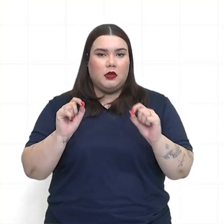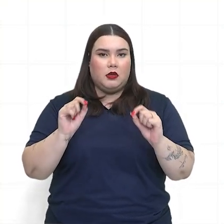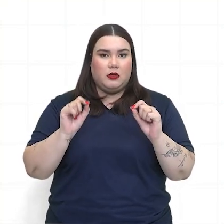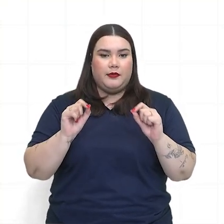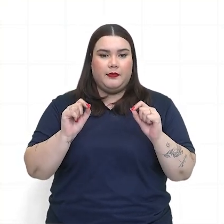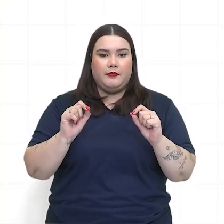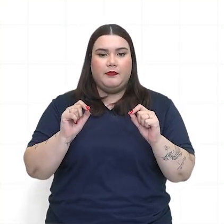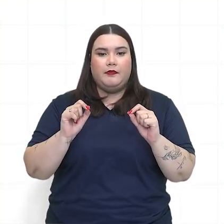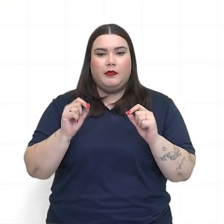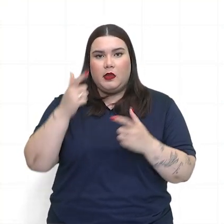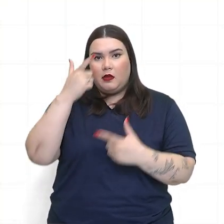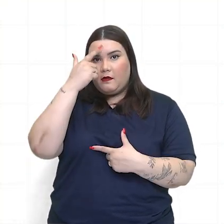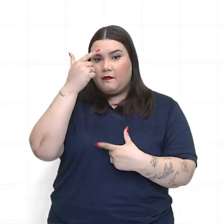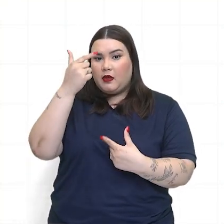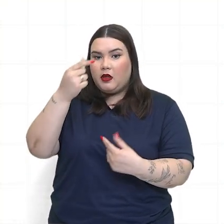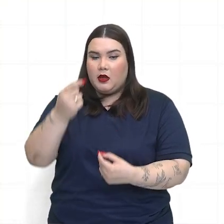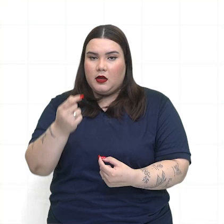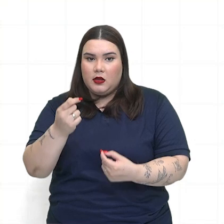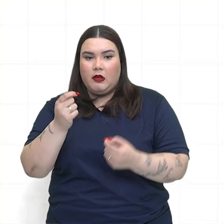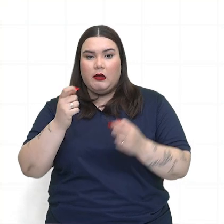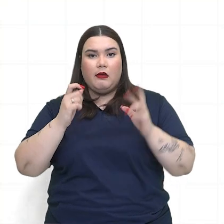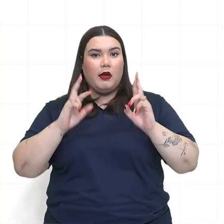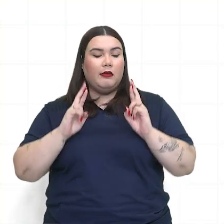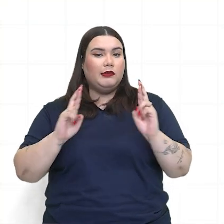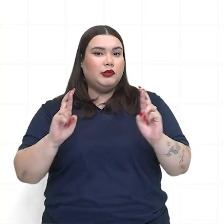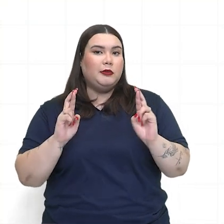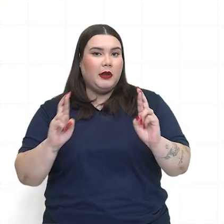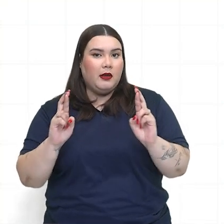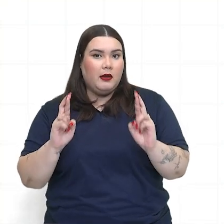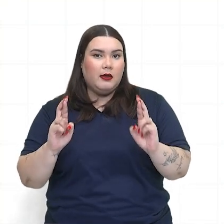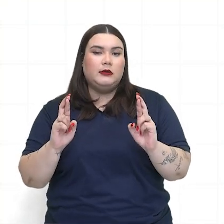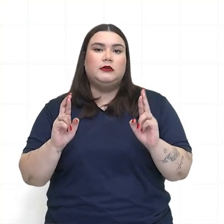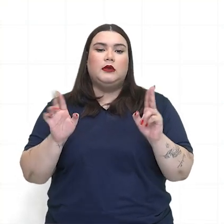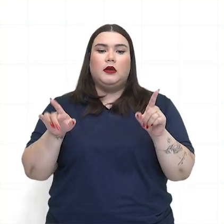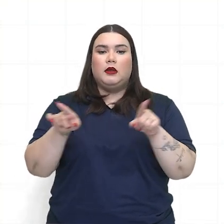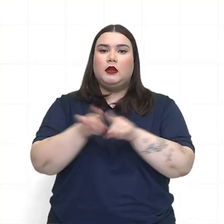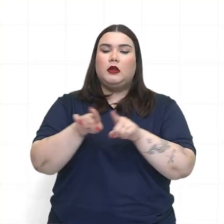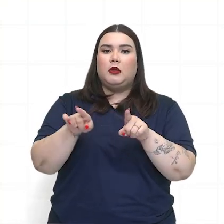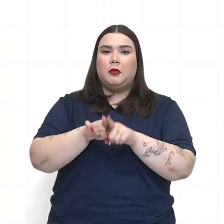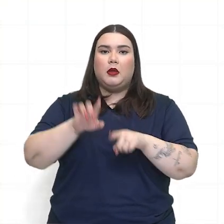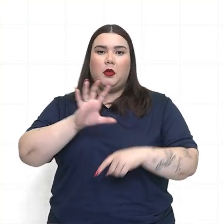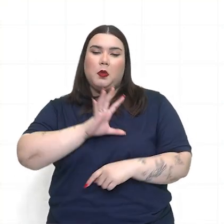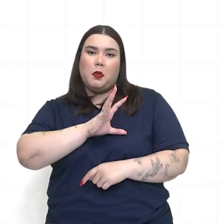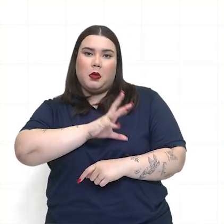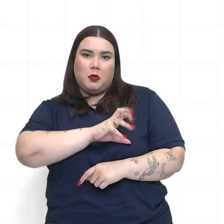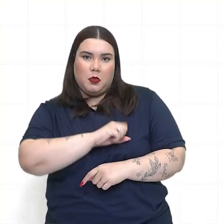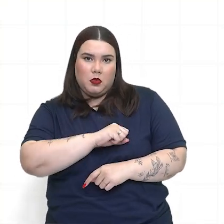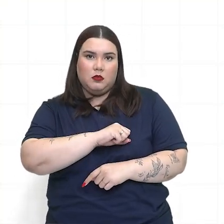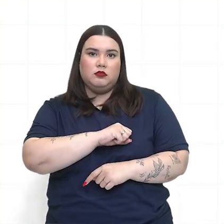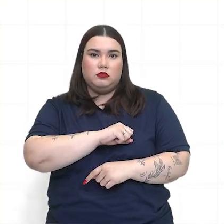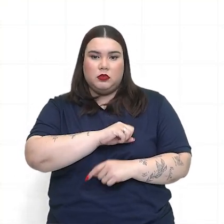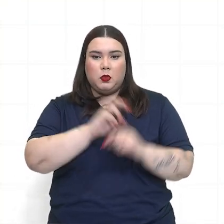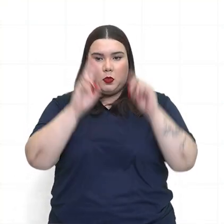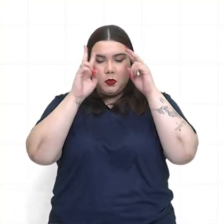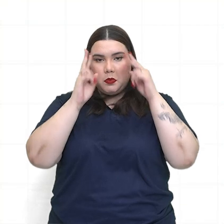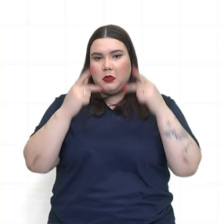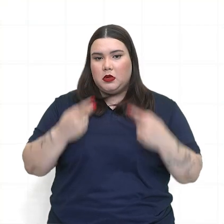certa forma, toca a fé, a esperança e o amor nesse ser